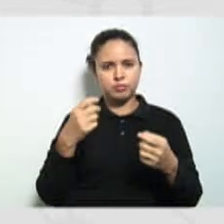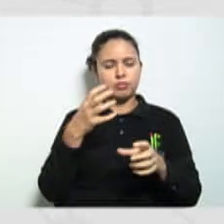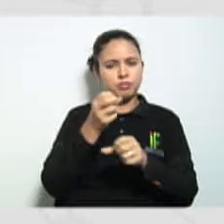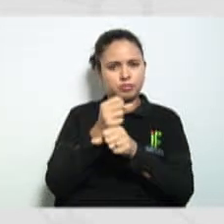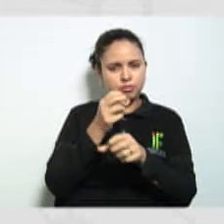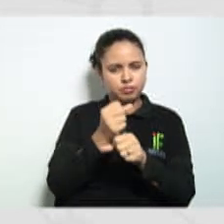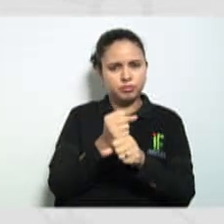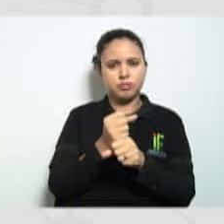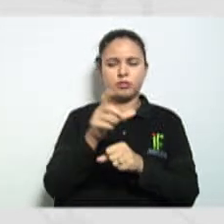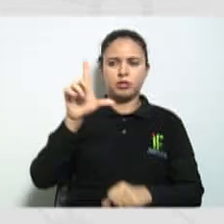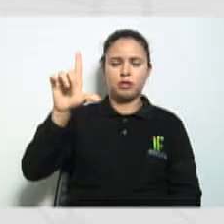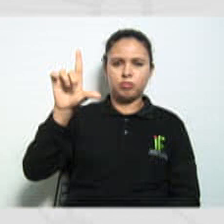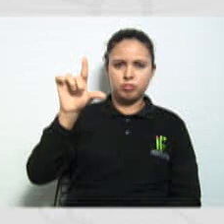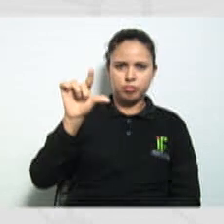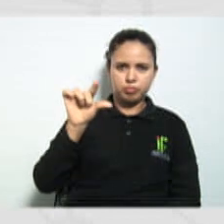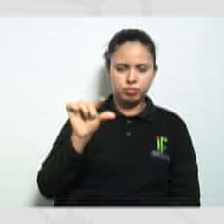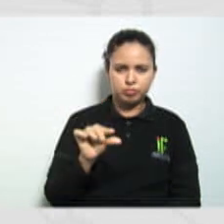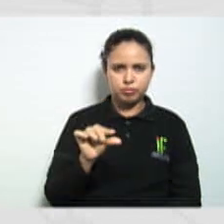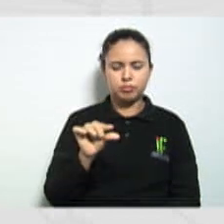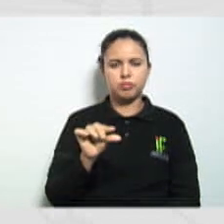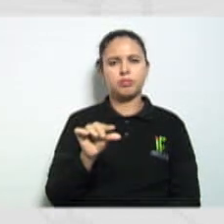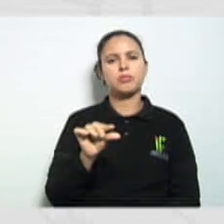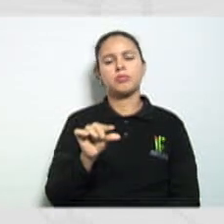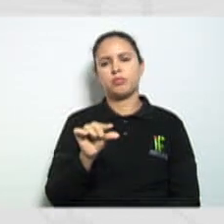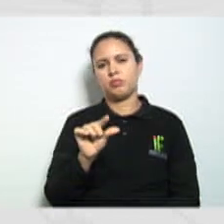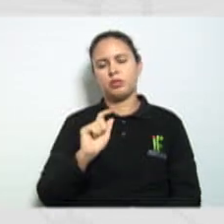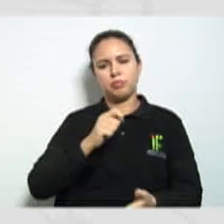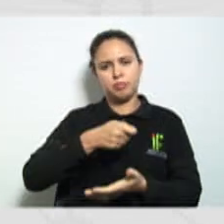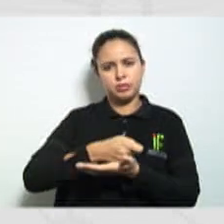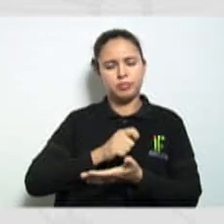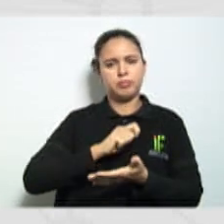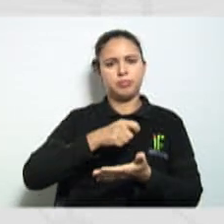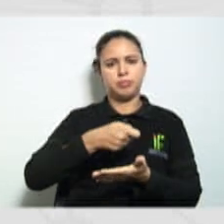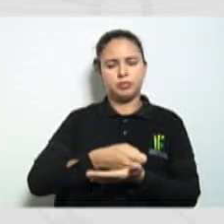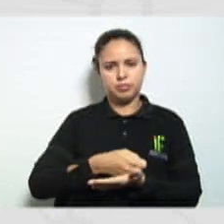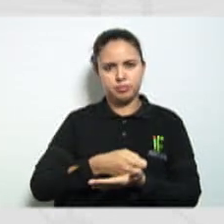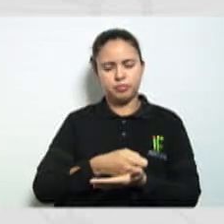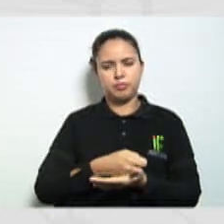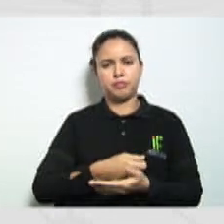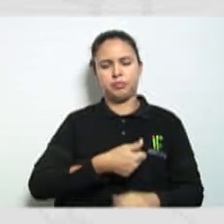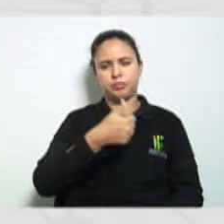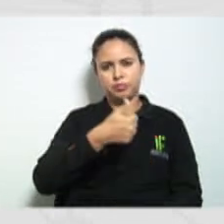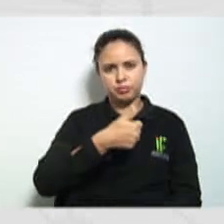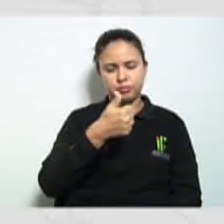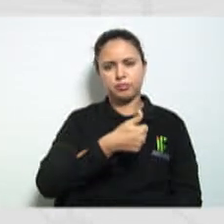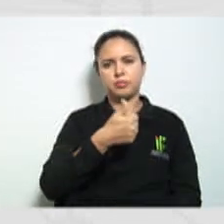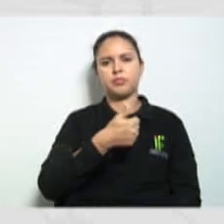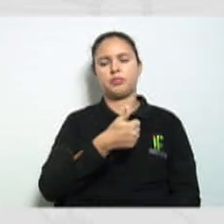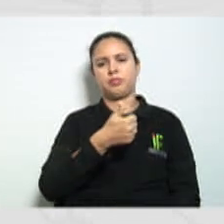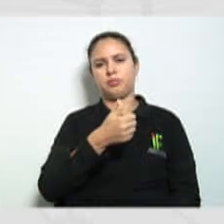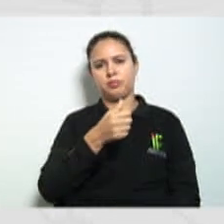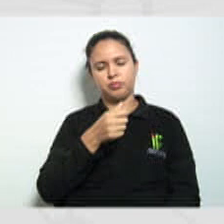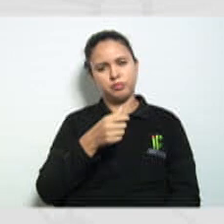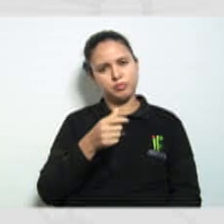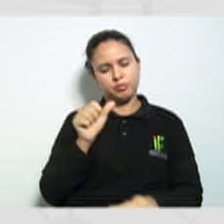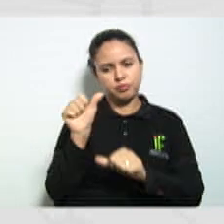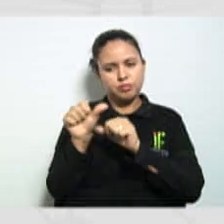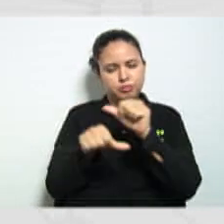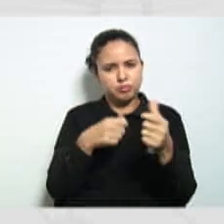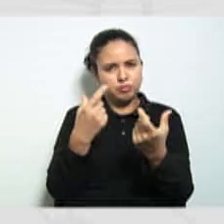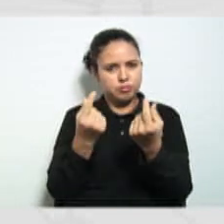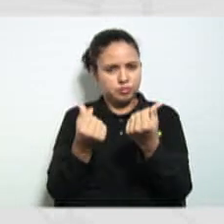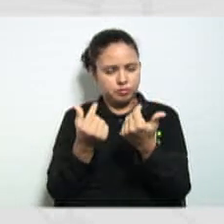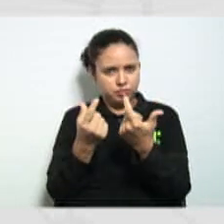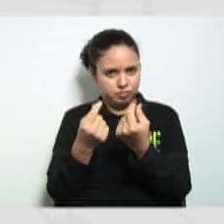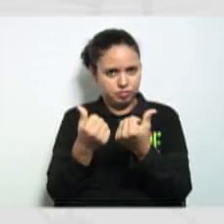ordem decrescente de grau de liquidez dos elementos nelas registrados, ou seja, primeiro as conversíveis em dinheiro.